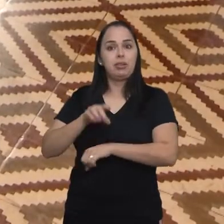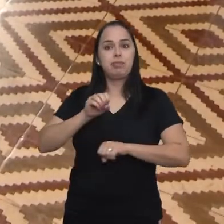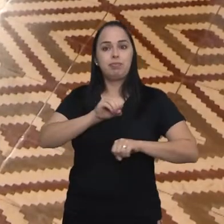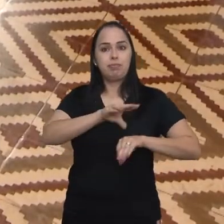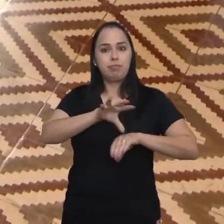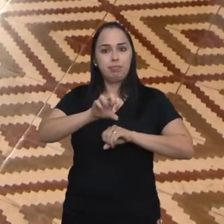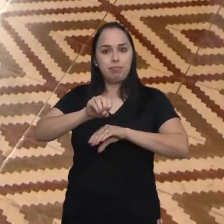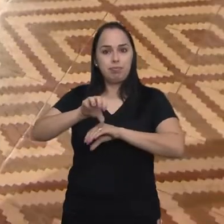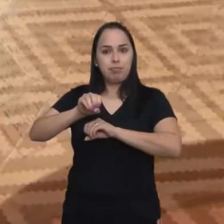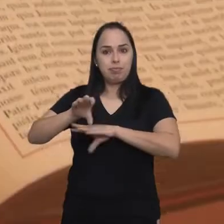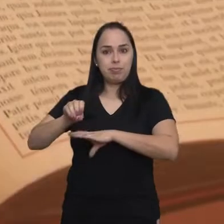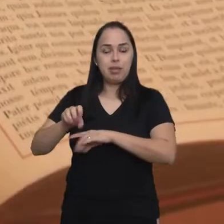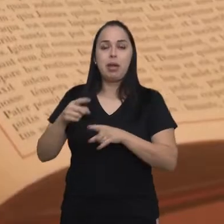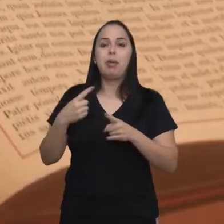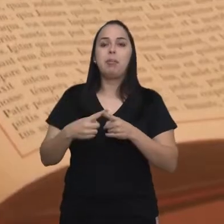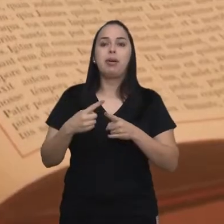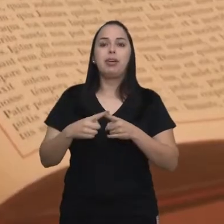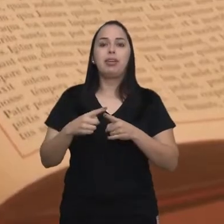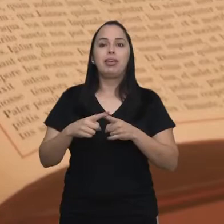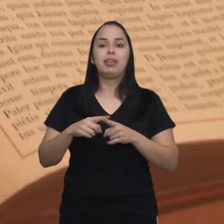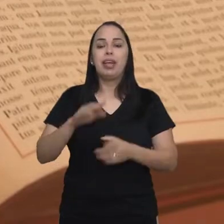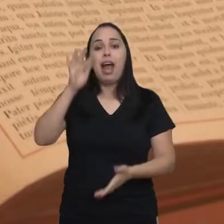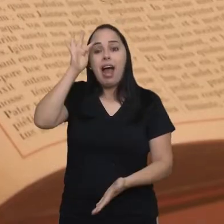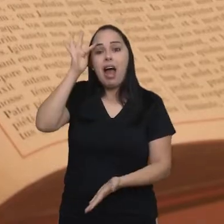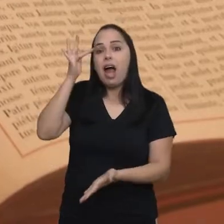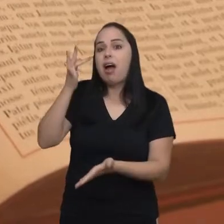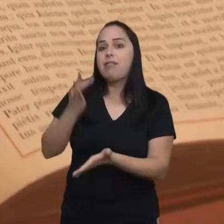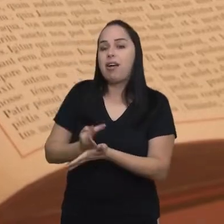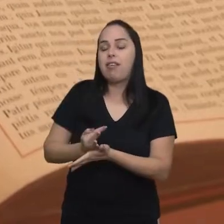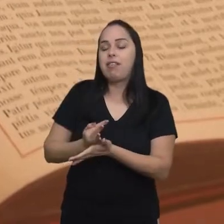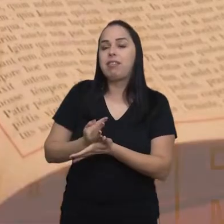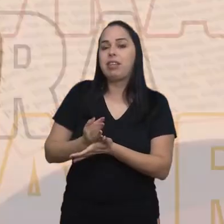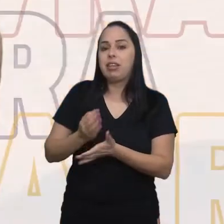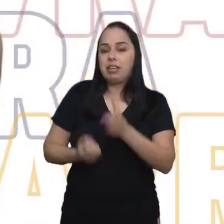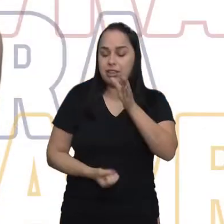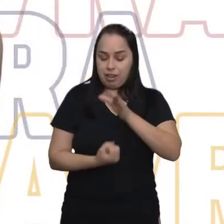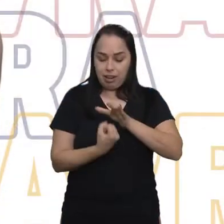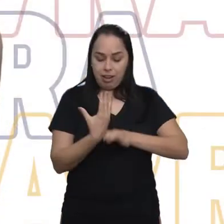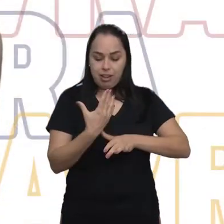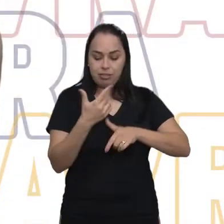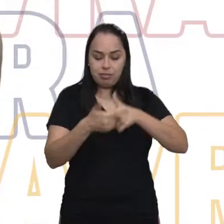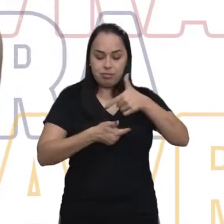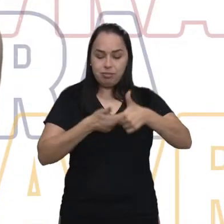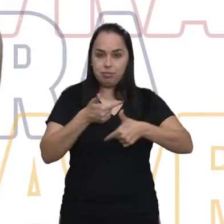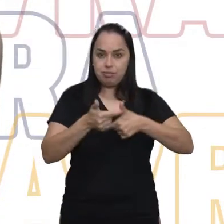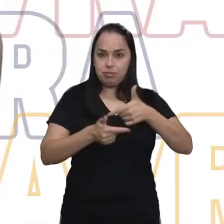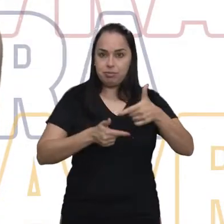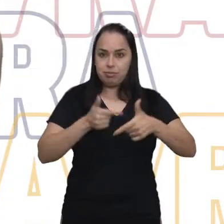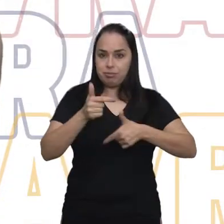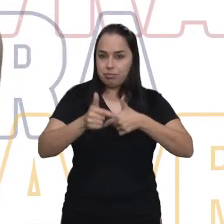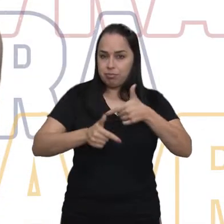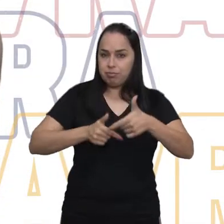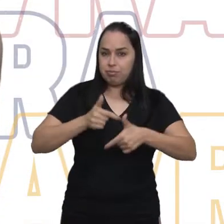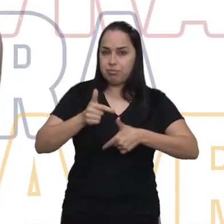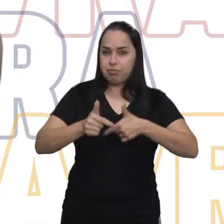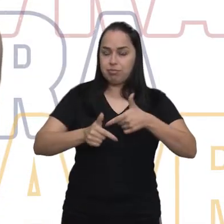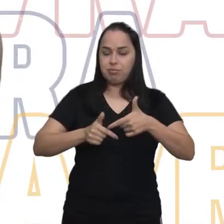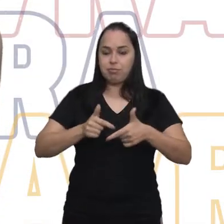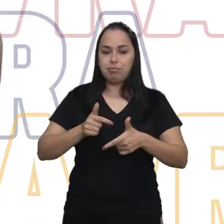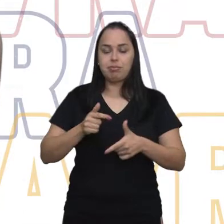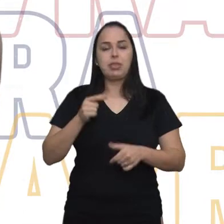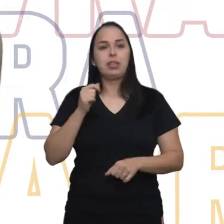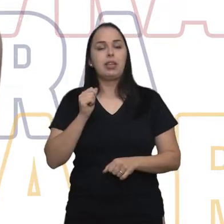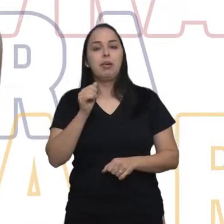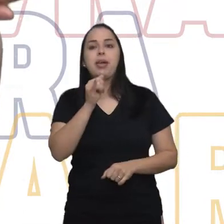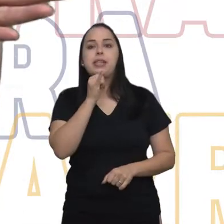grande. A partir da devoção, da fé, você desenvolve vários trabalhos que realmente dá